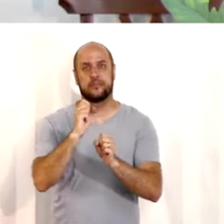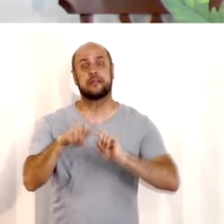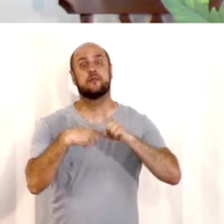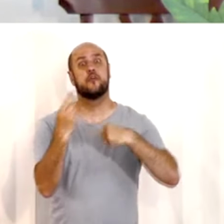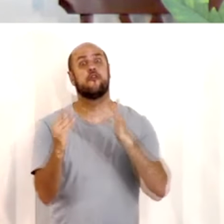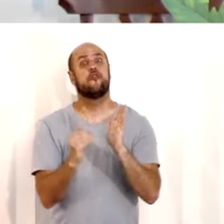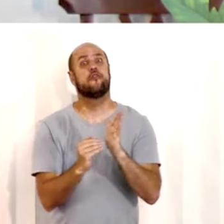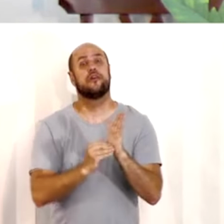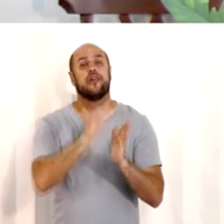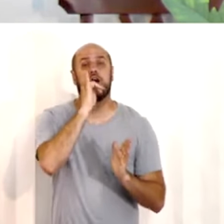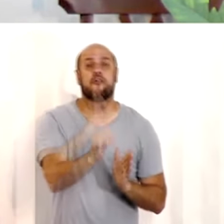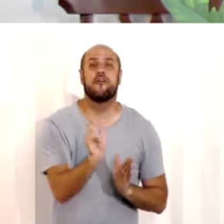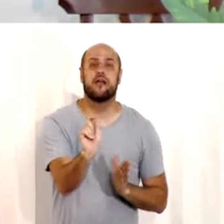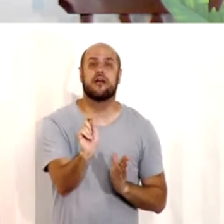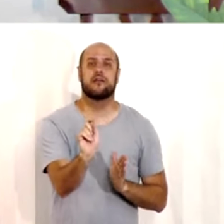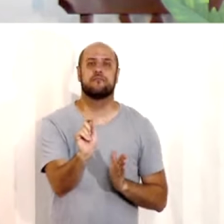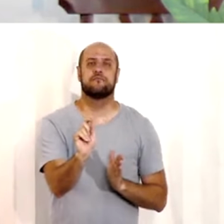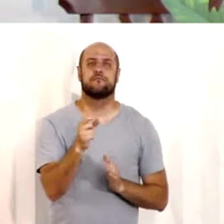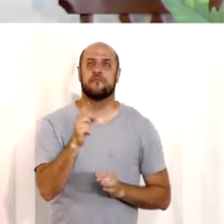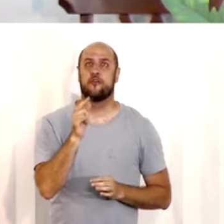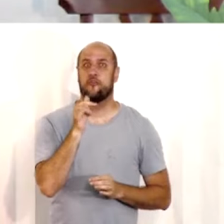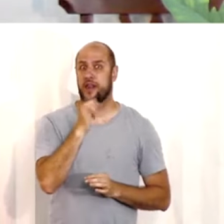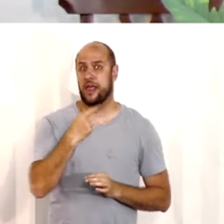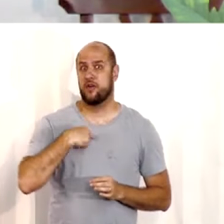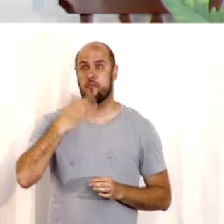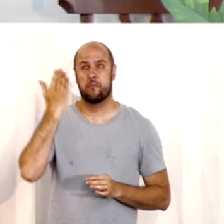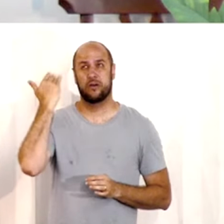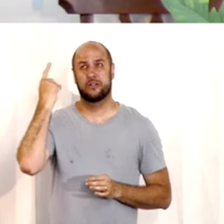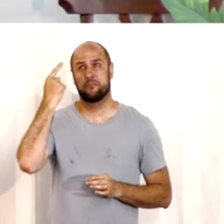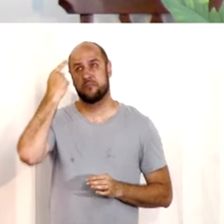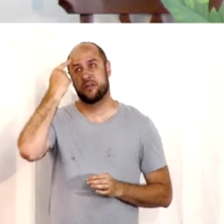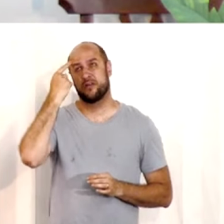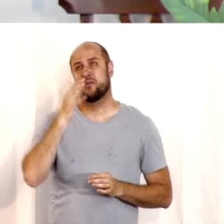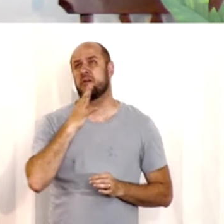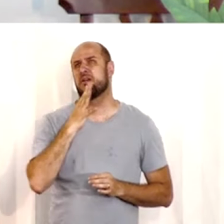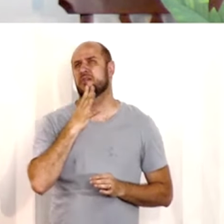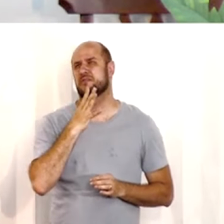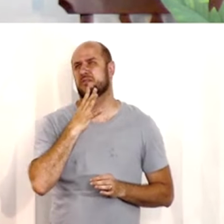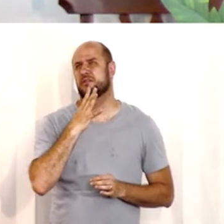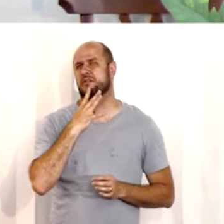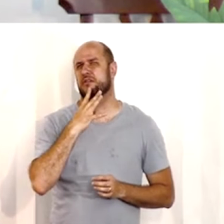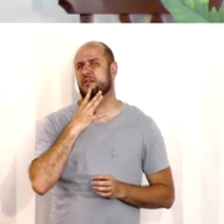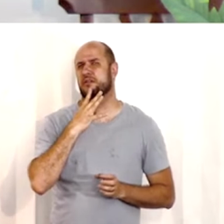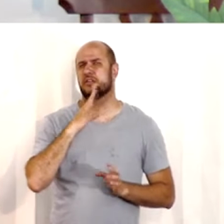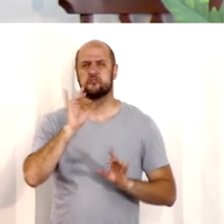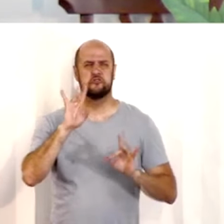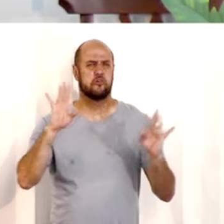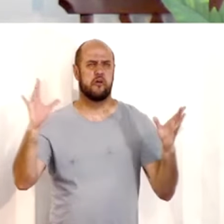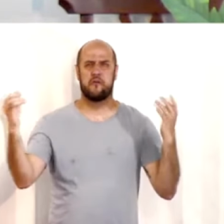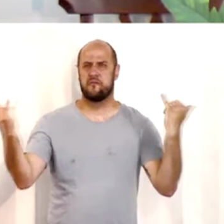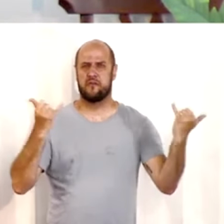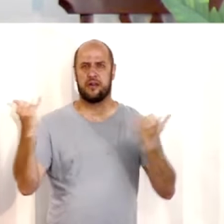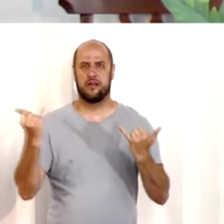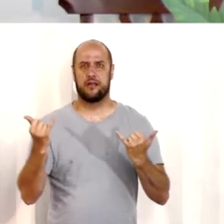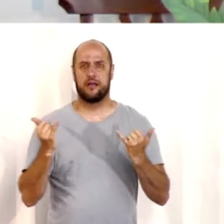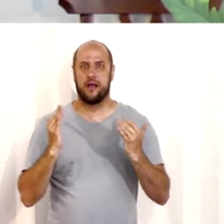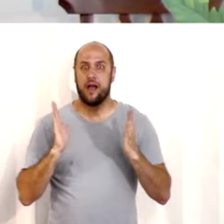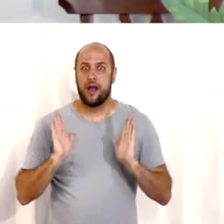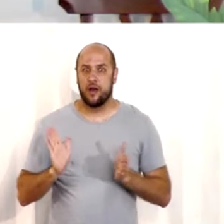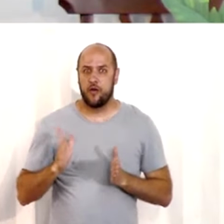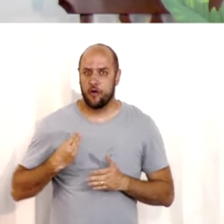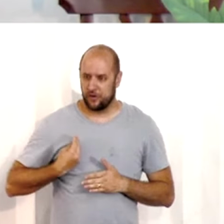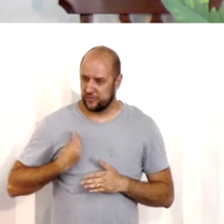perseverança? Eu achava que te conhecia, mas era de ouvir falar. Agora é mais. Agora os meus olhos te veem. Agora eu ando